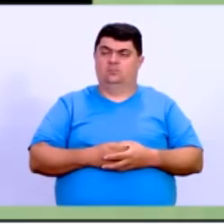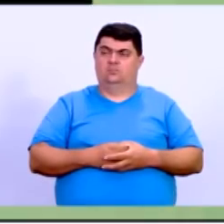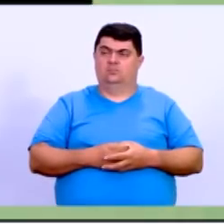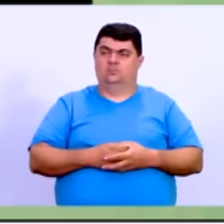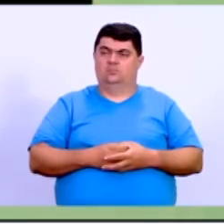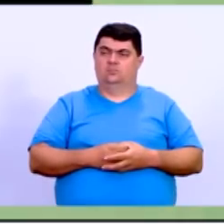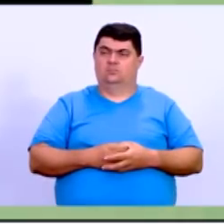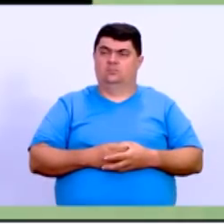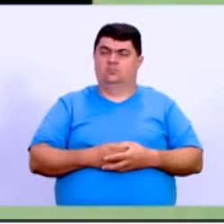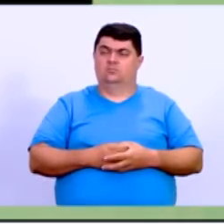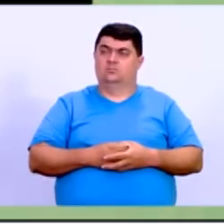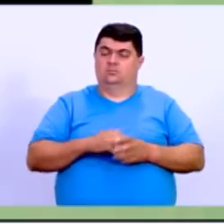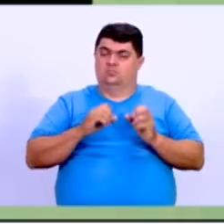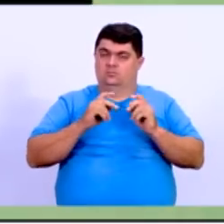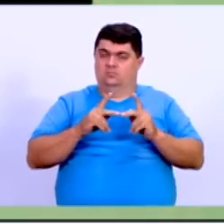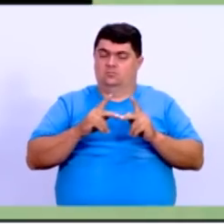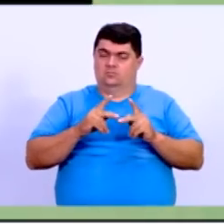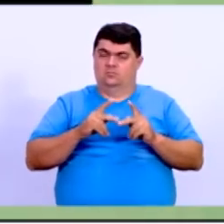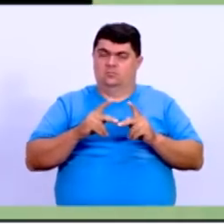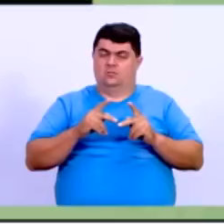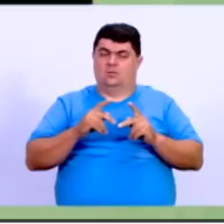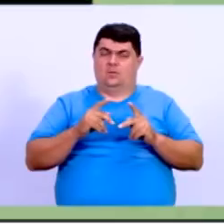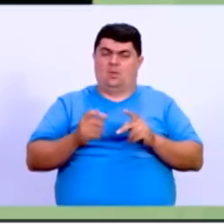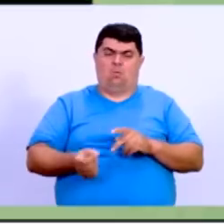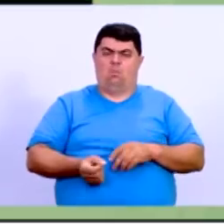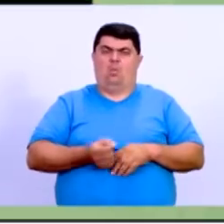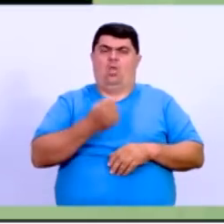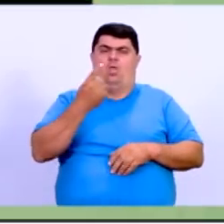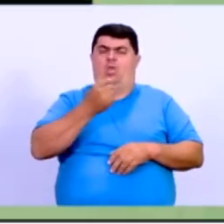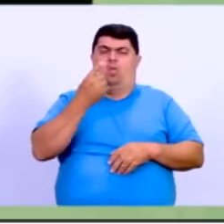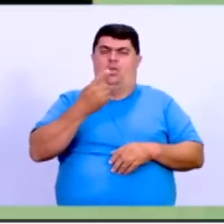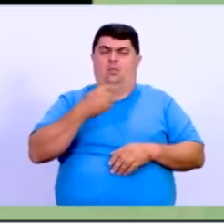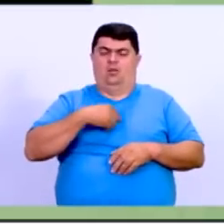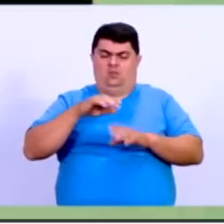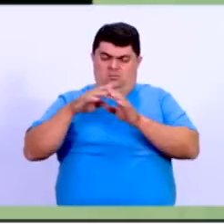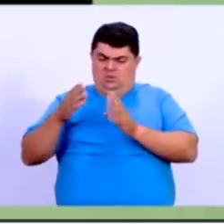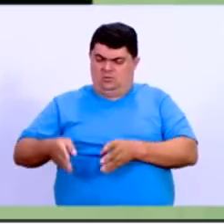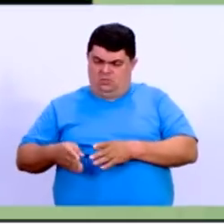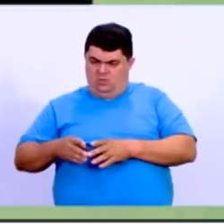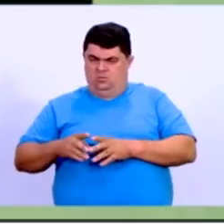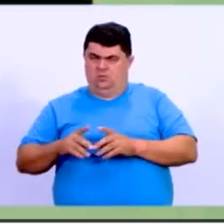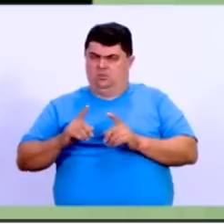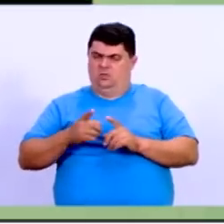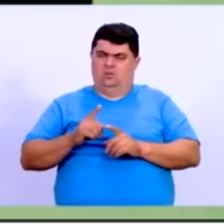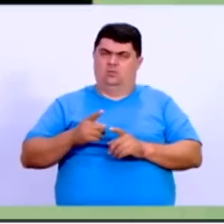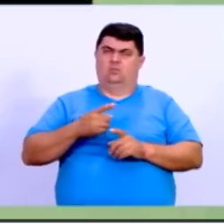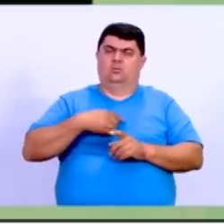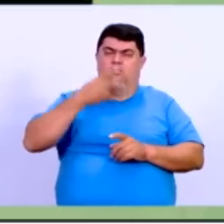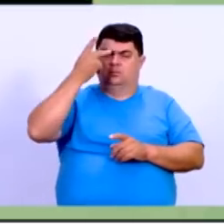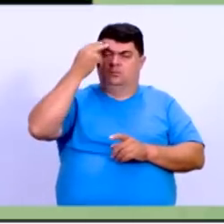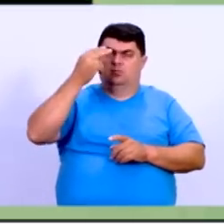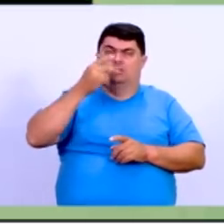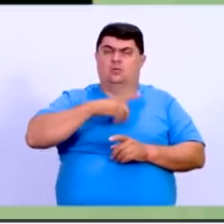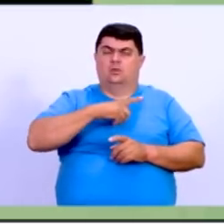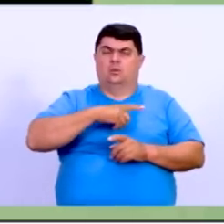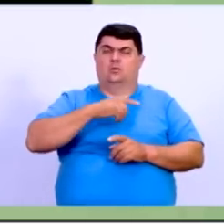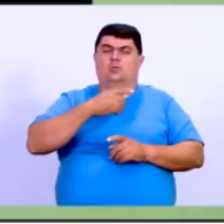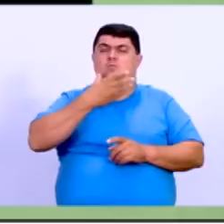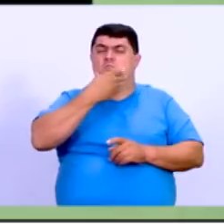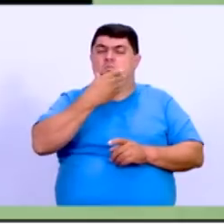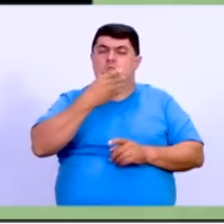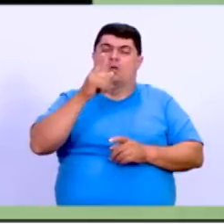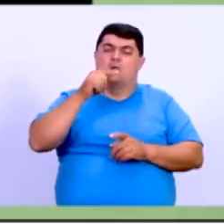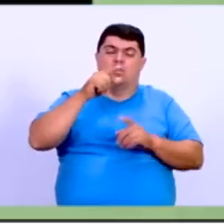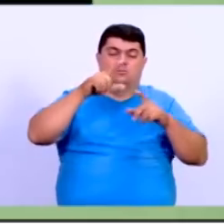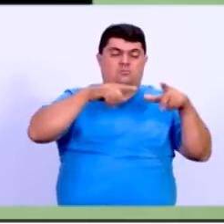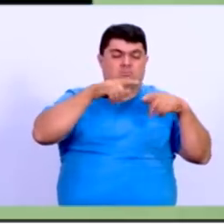Tá aí, pessoal, tá? Então não se admire quando a pessoa fala, esse aqui é um desktop. Desktop é o quê? Traduzindo do inglês para o português, é uma área de